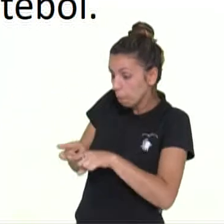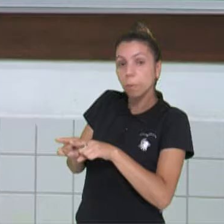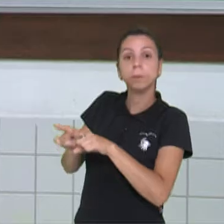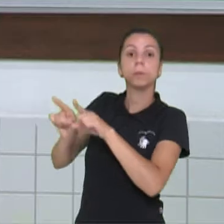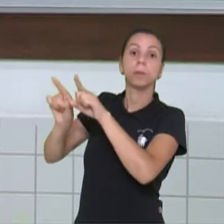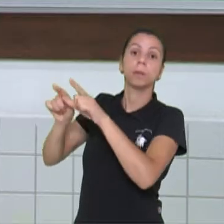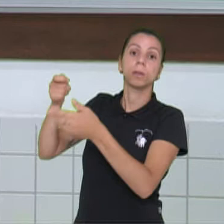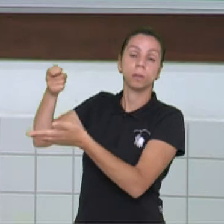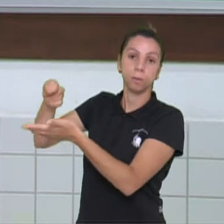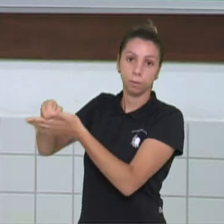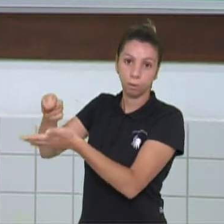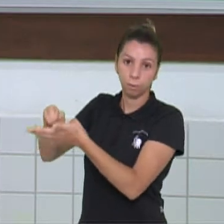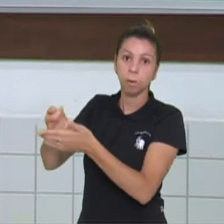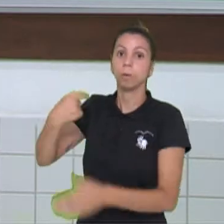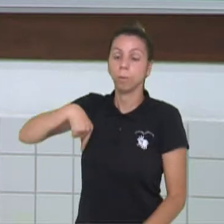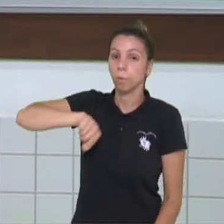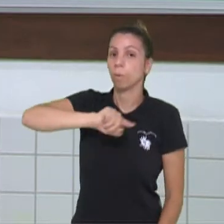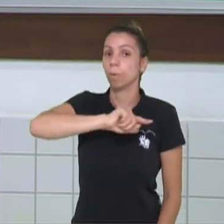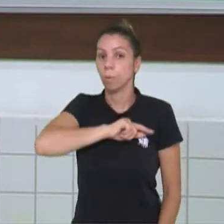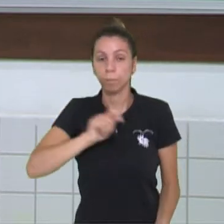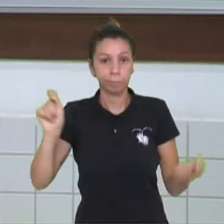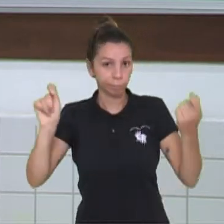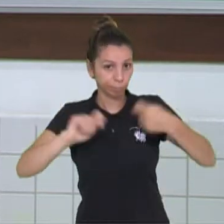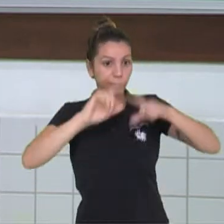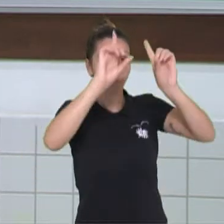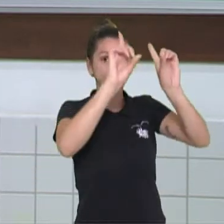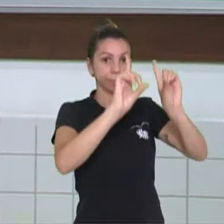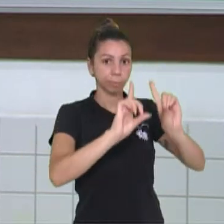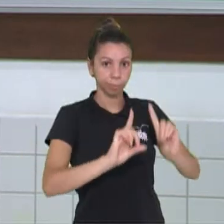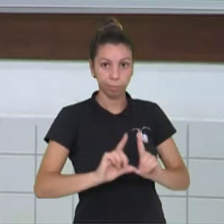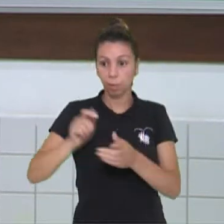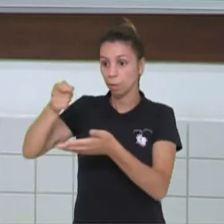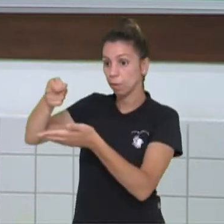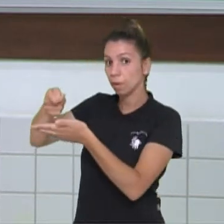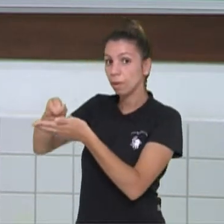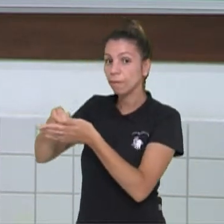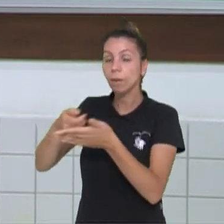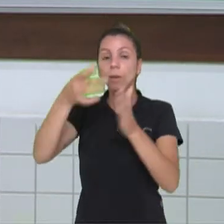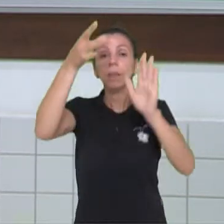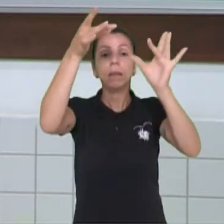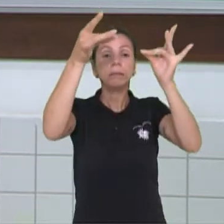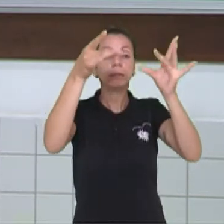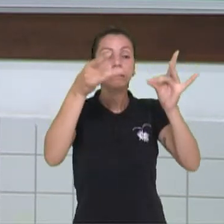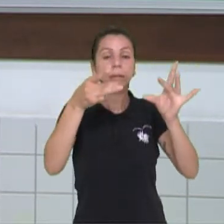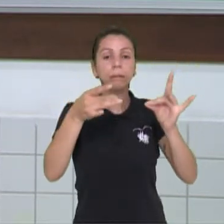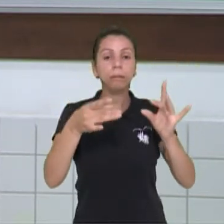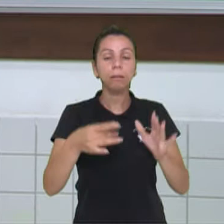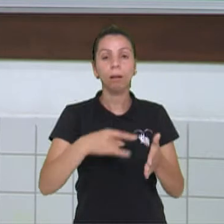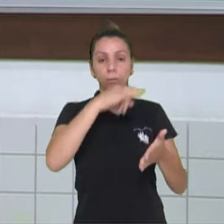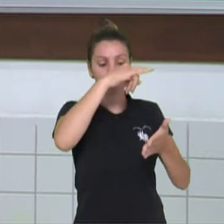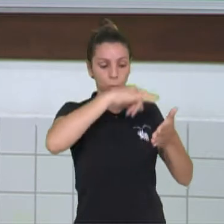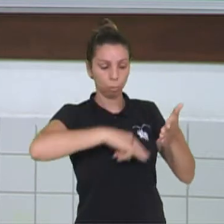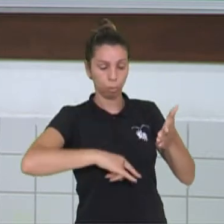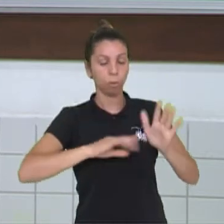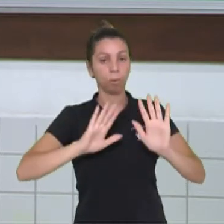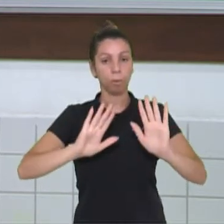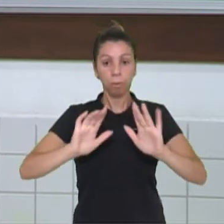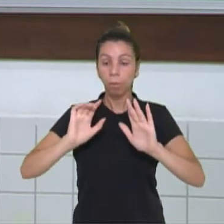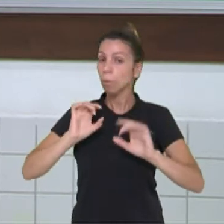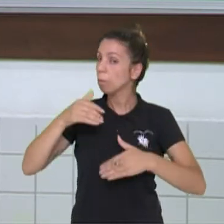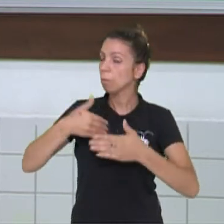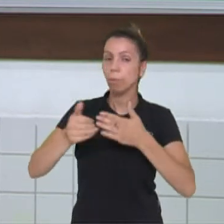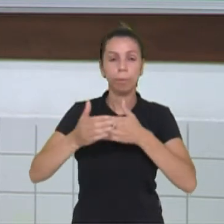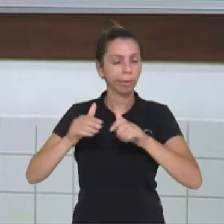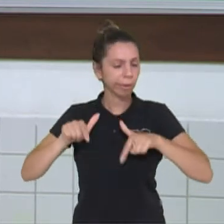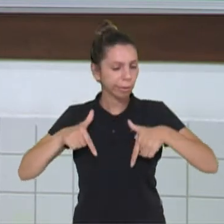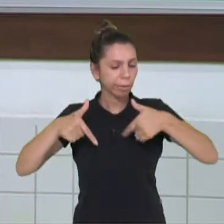temos direitos e deveres que estão lá prescritos no regimento. Qualquer ação que vá contra esses direitos ou esses